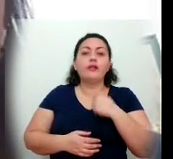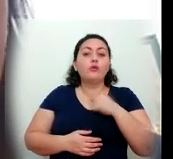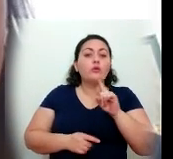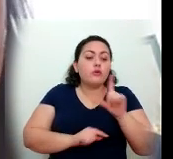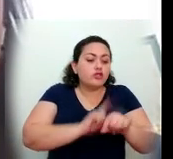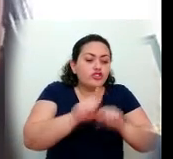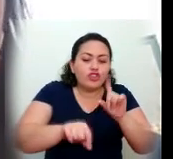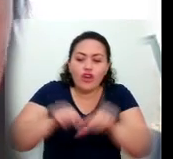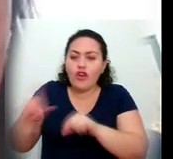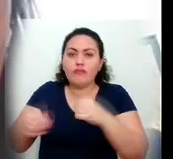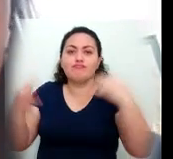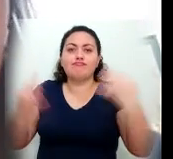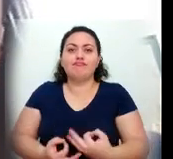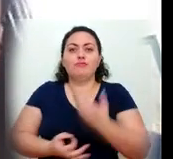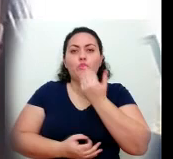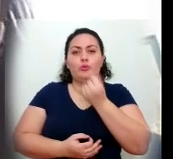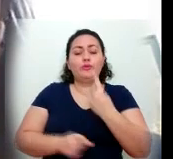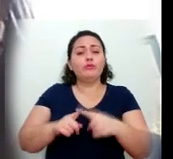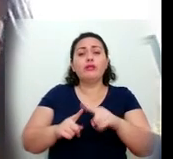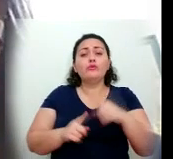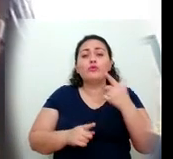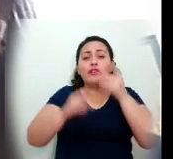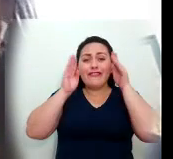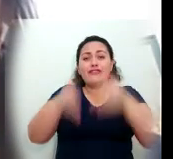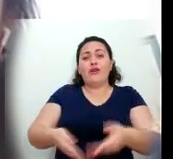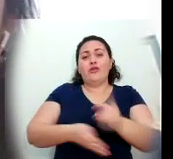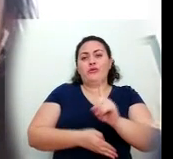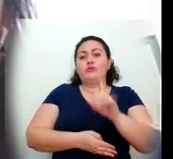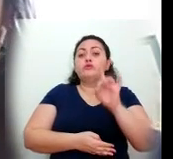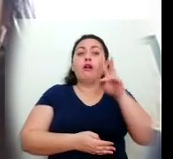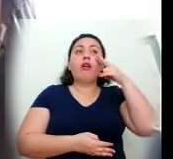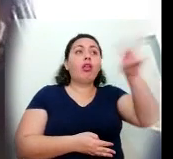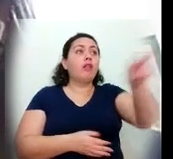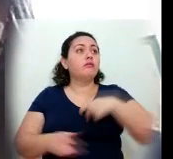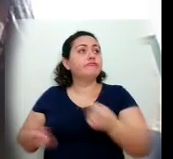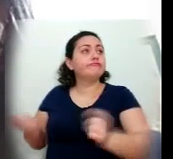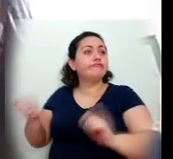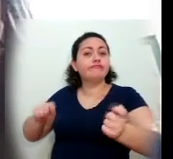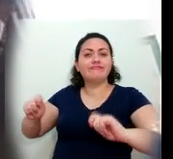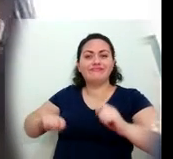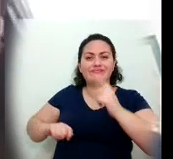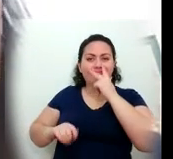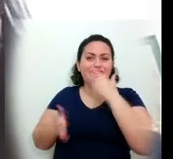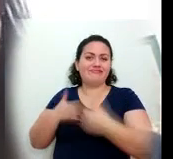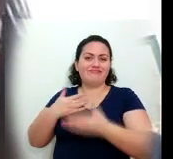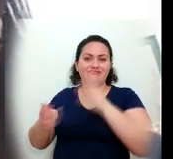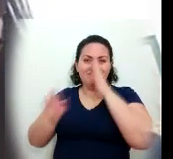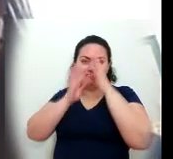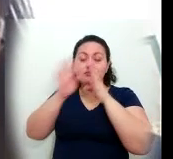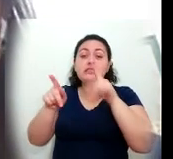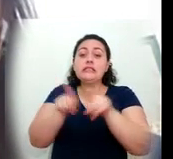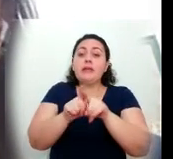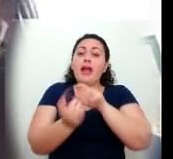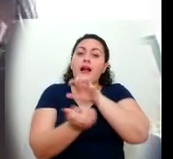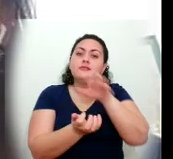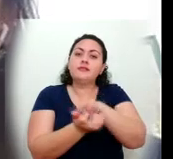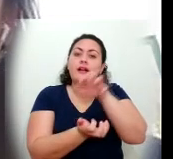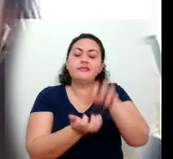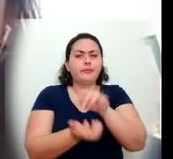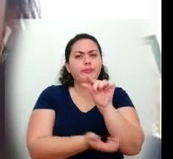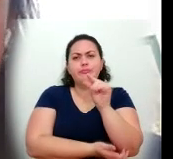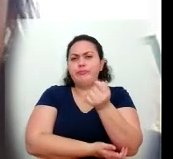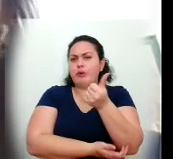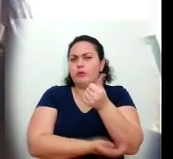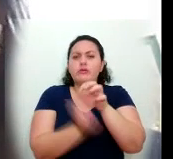bem os alimentos, porque na verdade não está prestando muita atenção. A gente tende a mastigar muito pouco, Uhum.